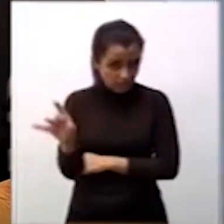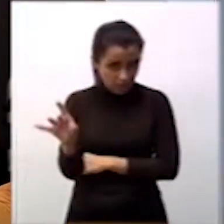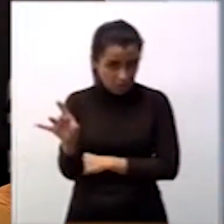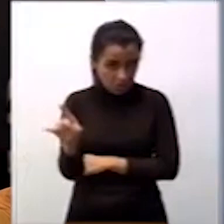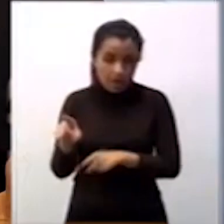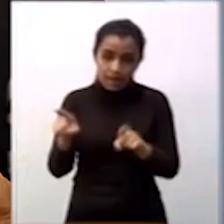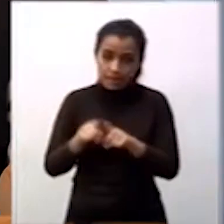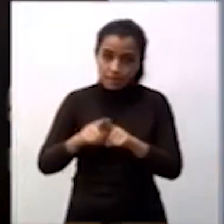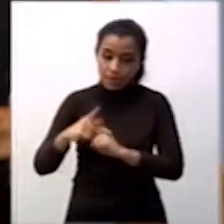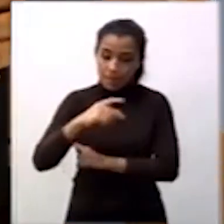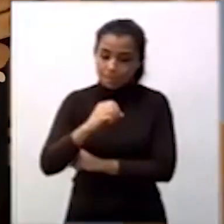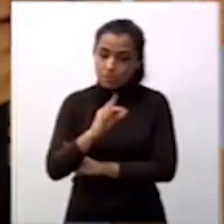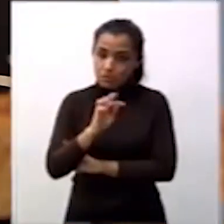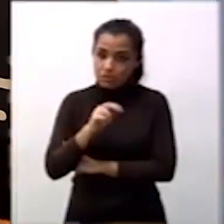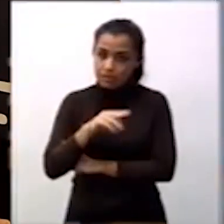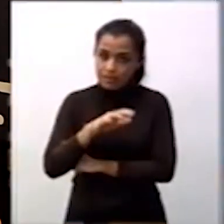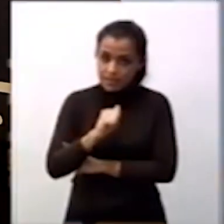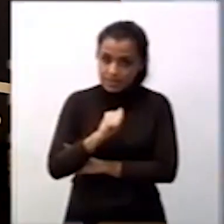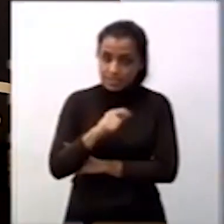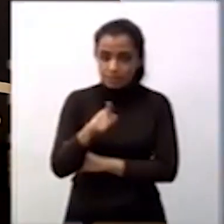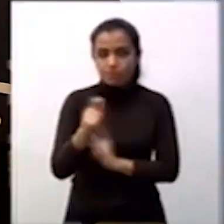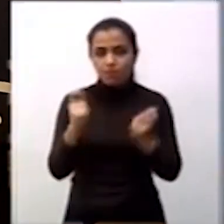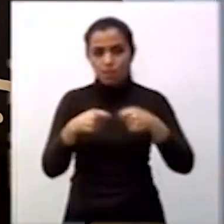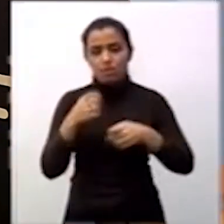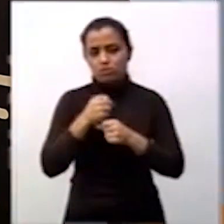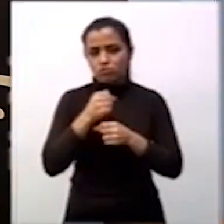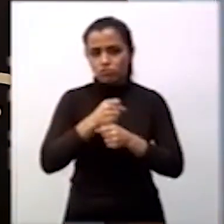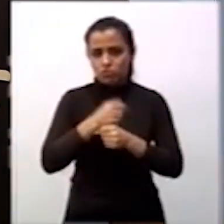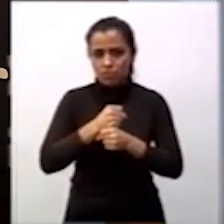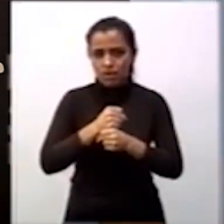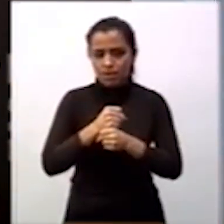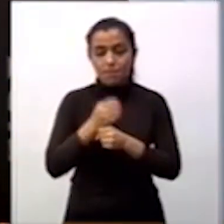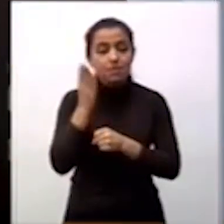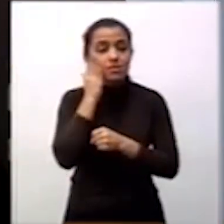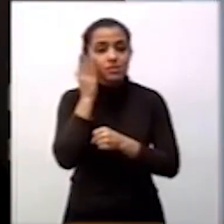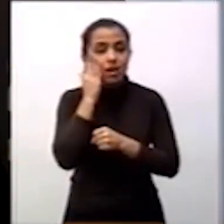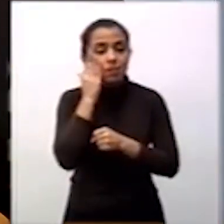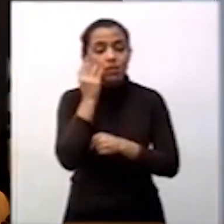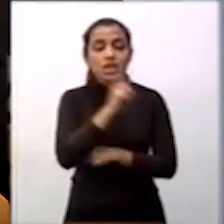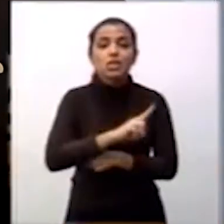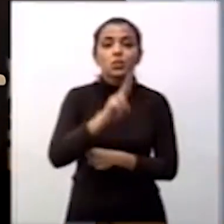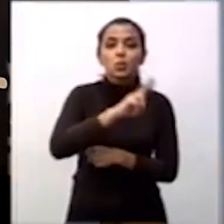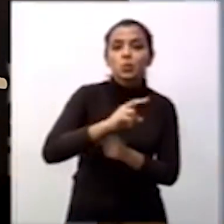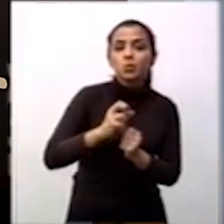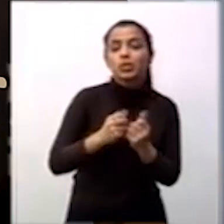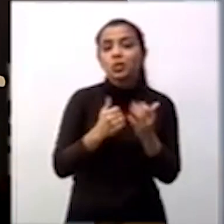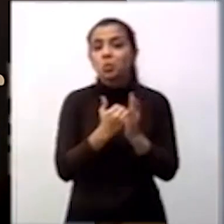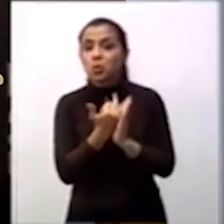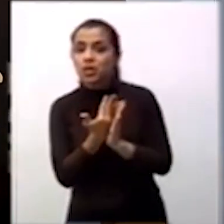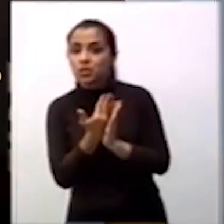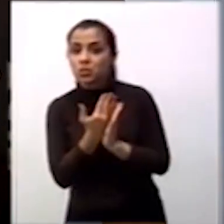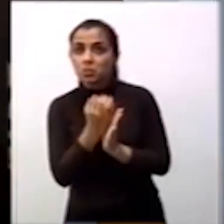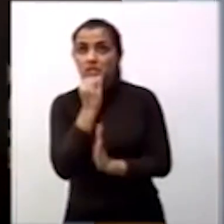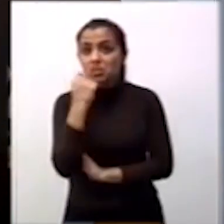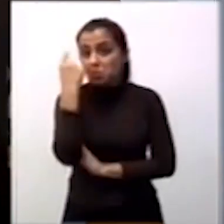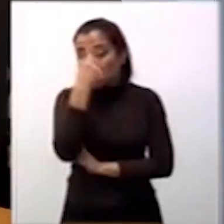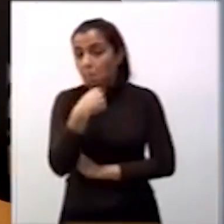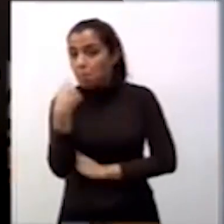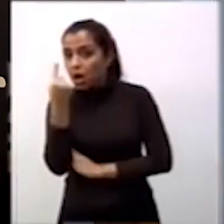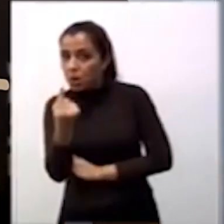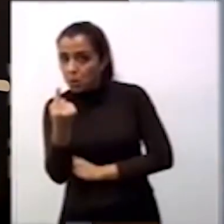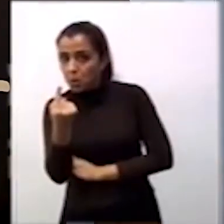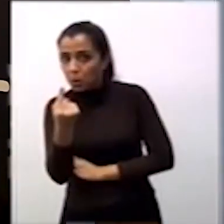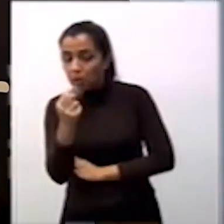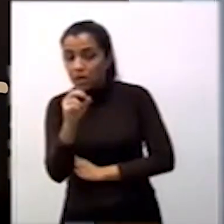de funcionamento, você tem o consumo de energia dele. Ora, você pode calcular o consumo por 1 hora, você pode calcular o